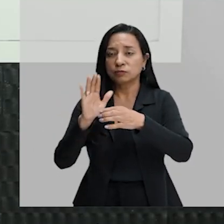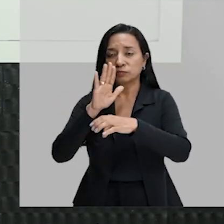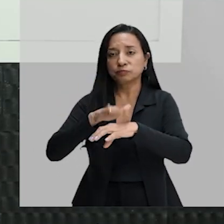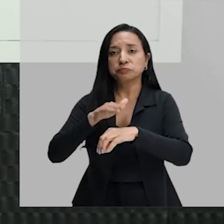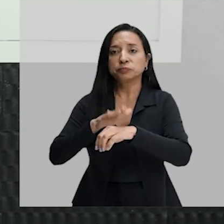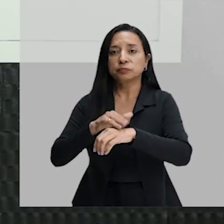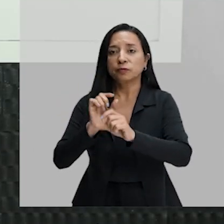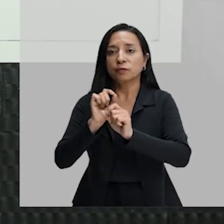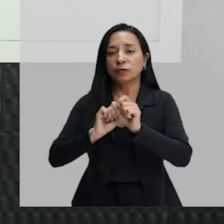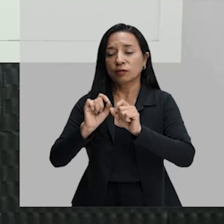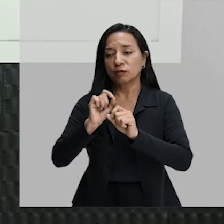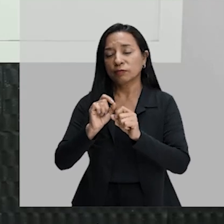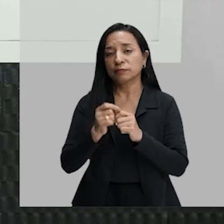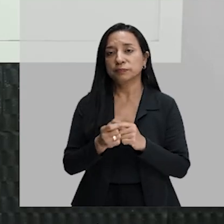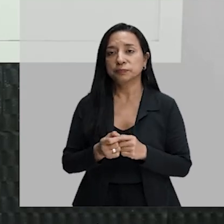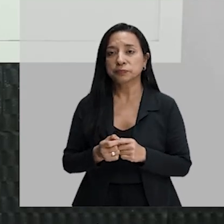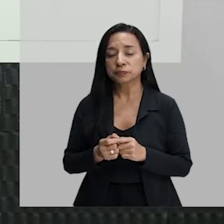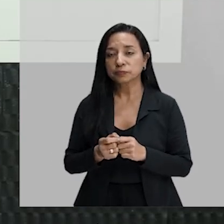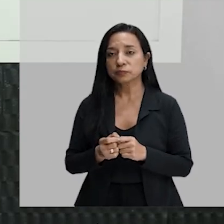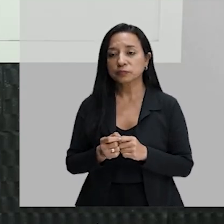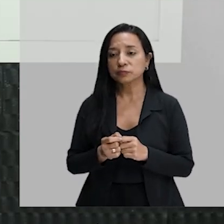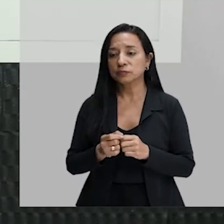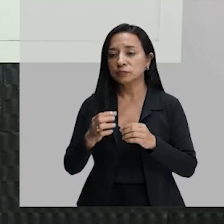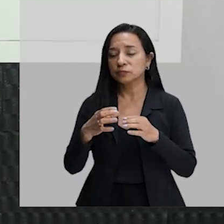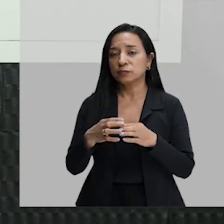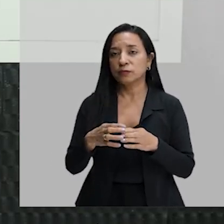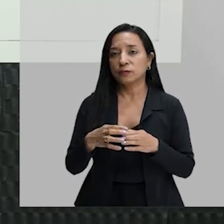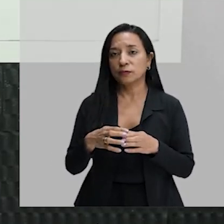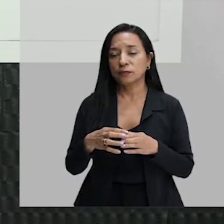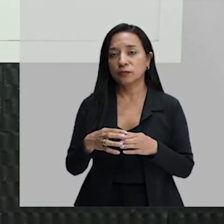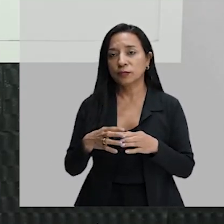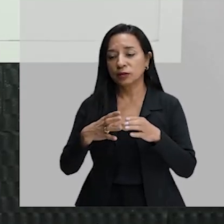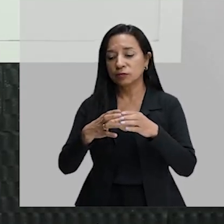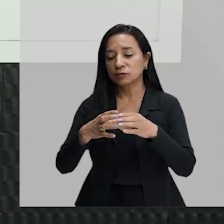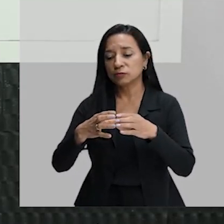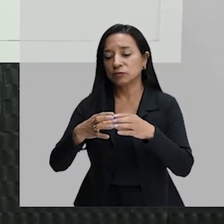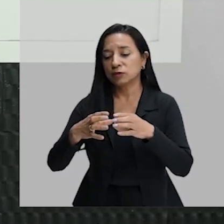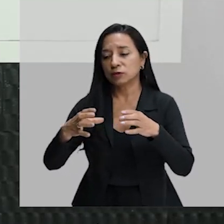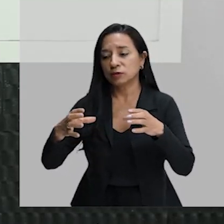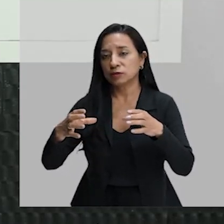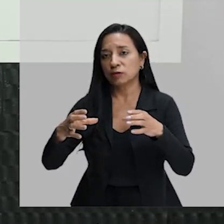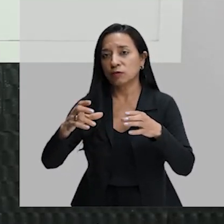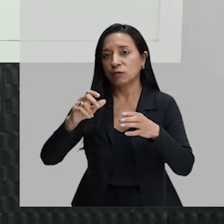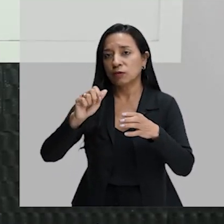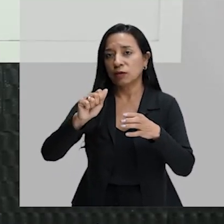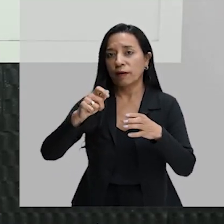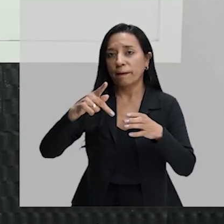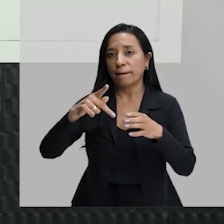de dilatação volumétrica do líquido aparente.